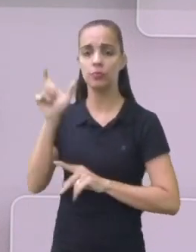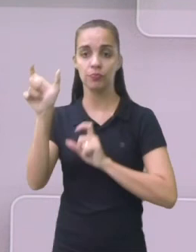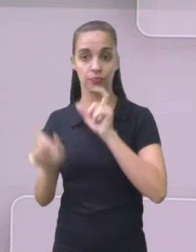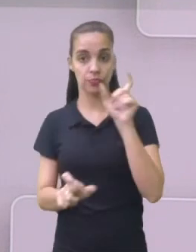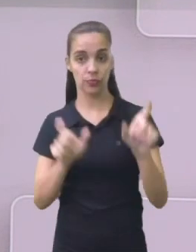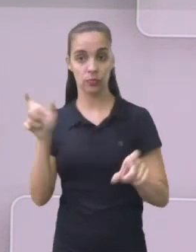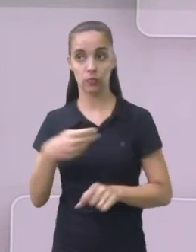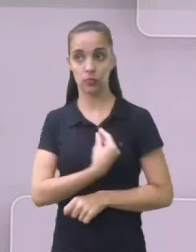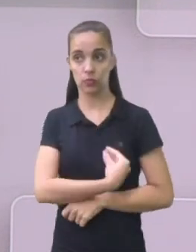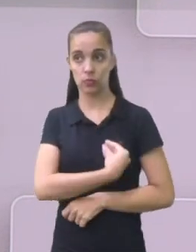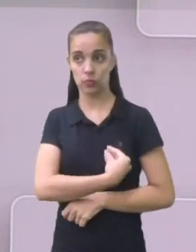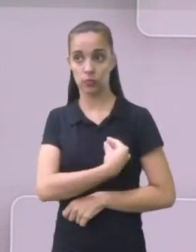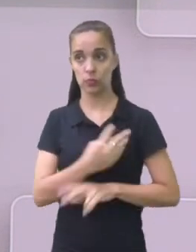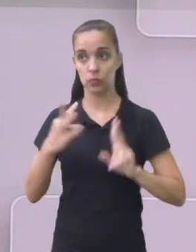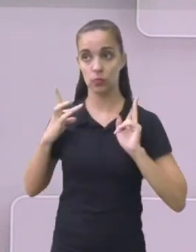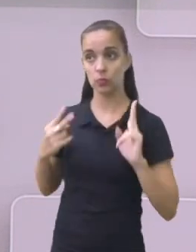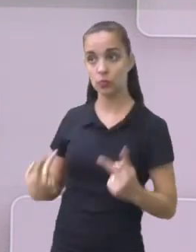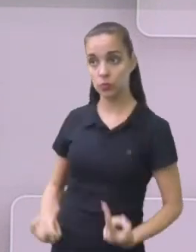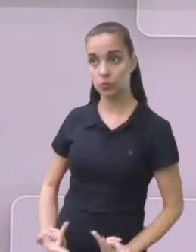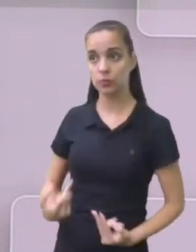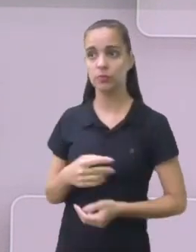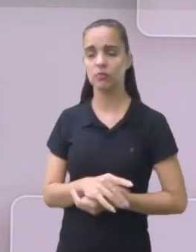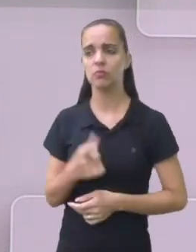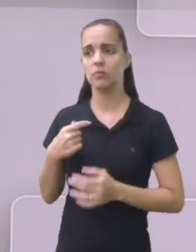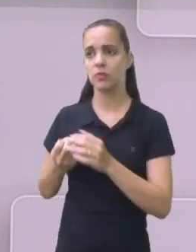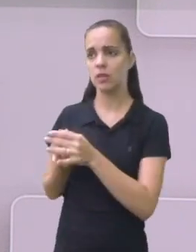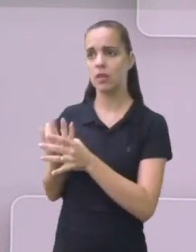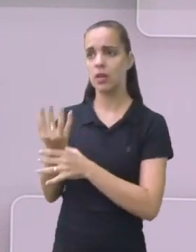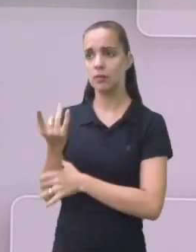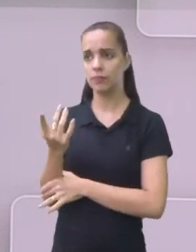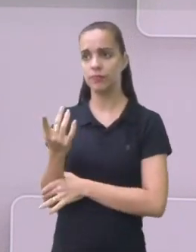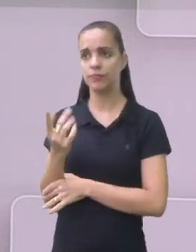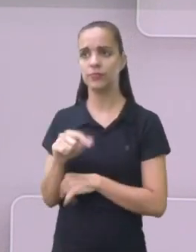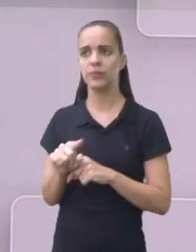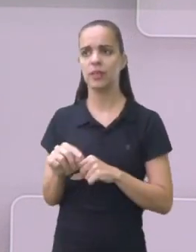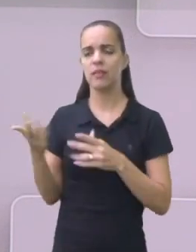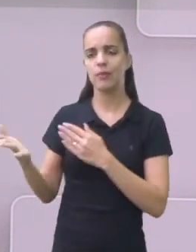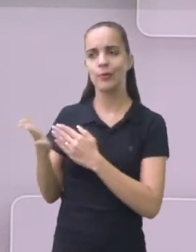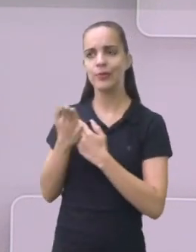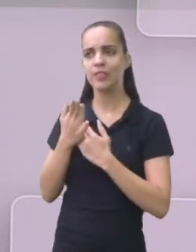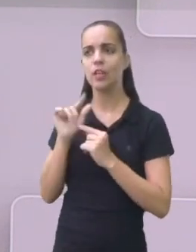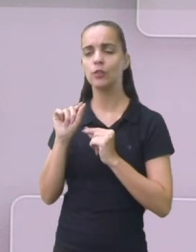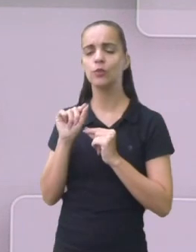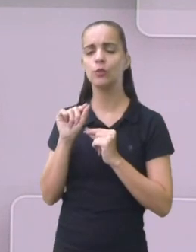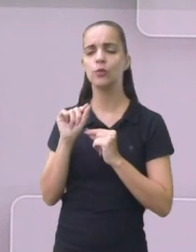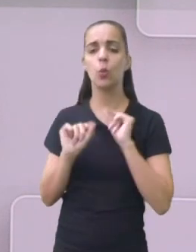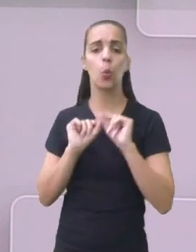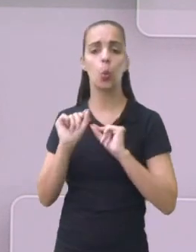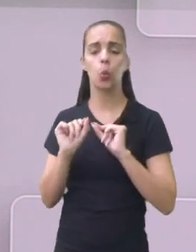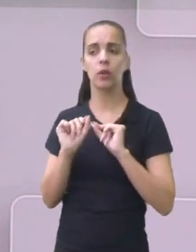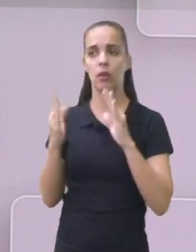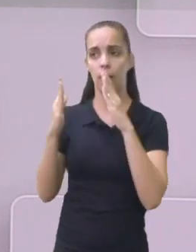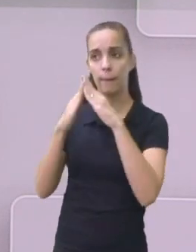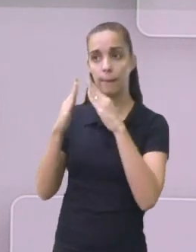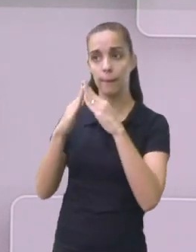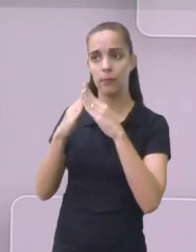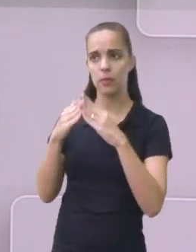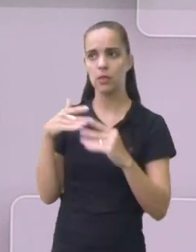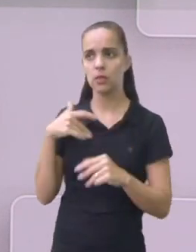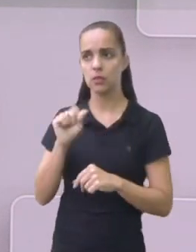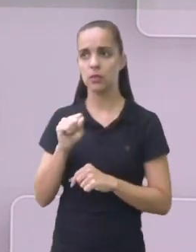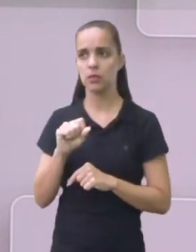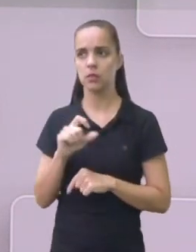ambiente. Essas plantas, elas fornecem abrigo para esses outros seres vivos?